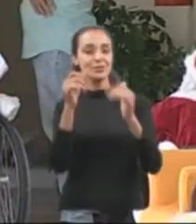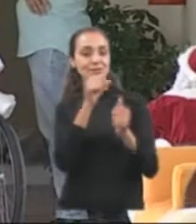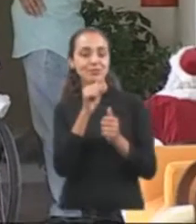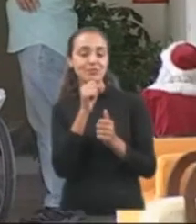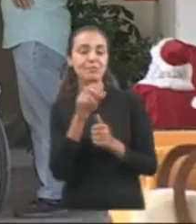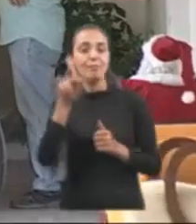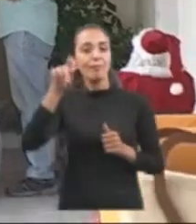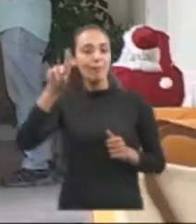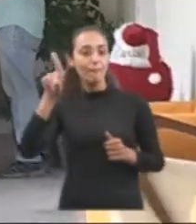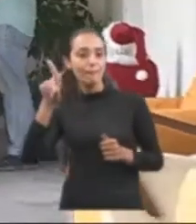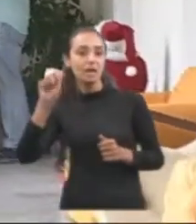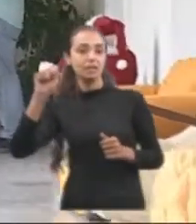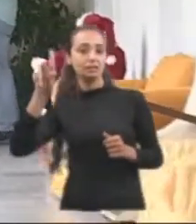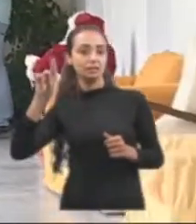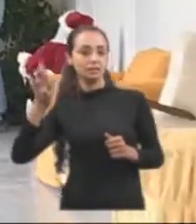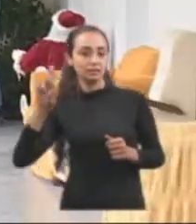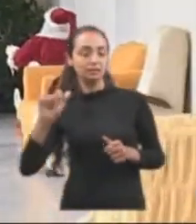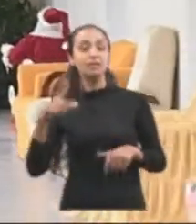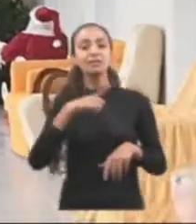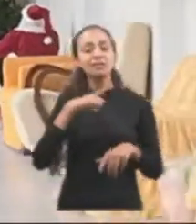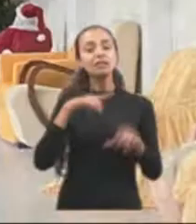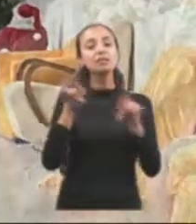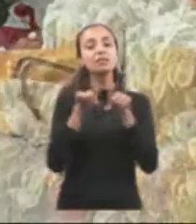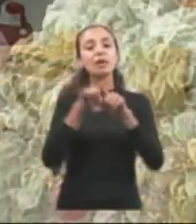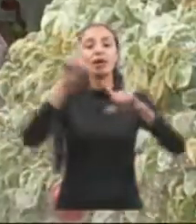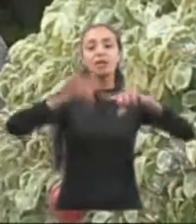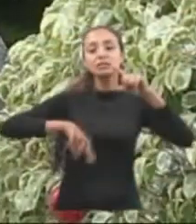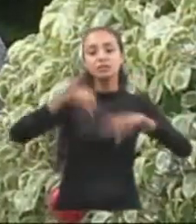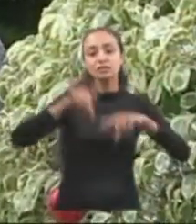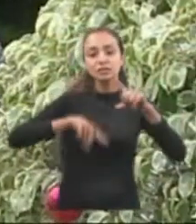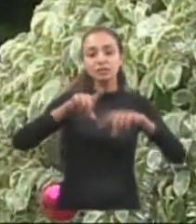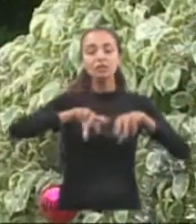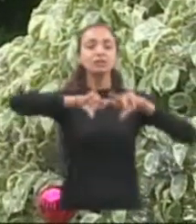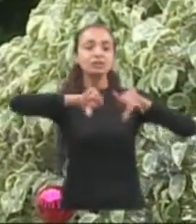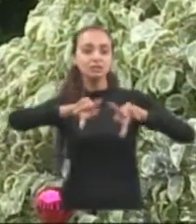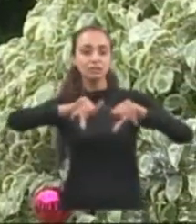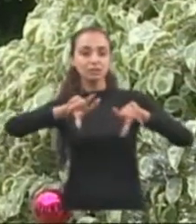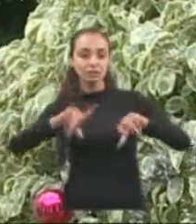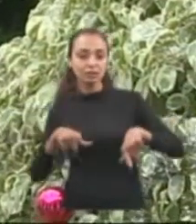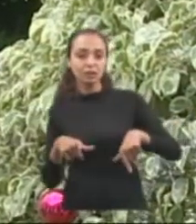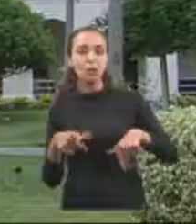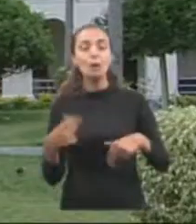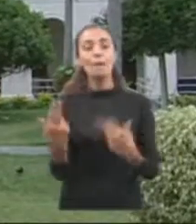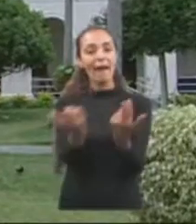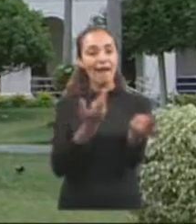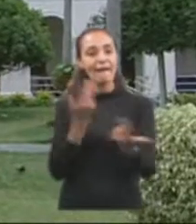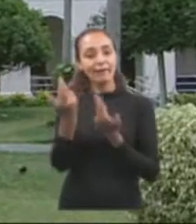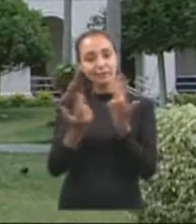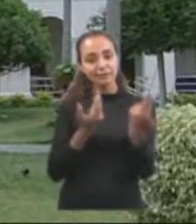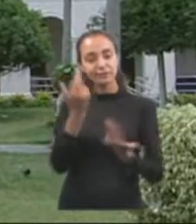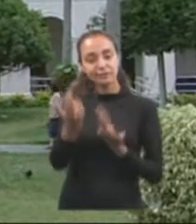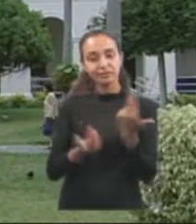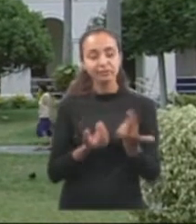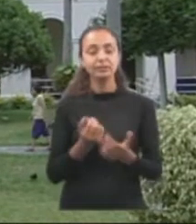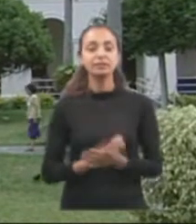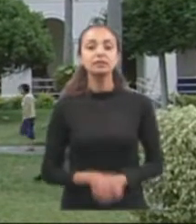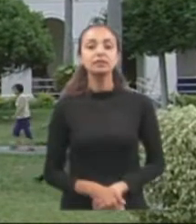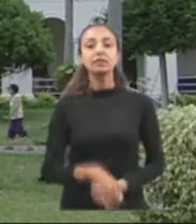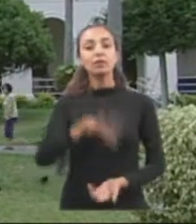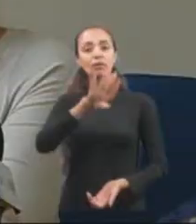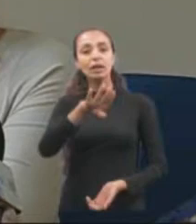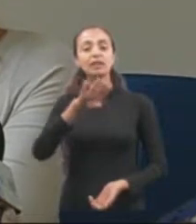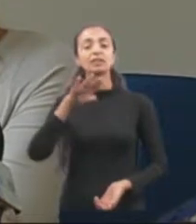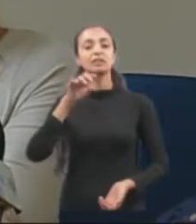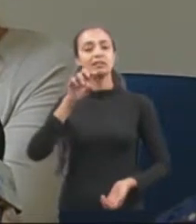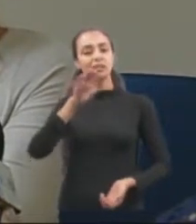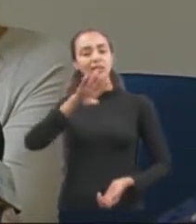para a comunidade. Atividades realizadas na instituição visam a socialização dos idosos. circulam em torno de 40 idosos